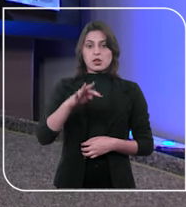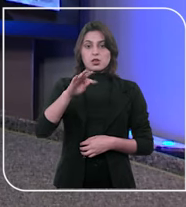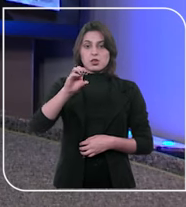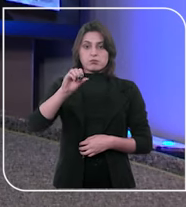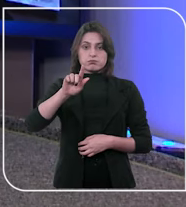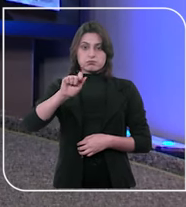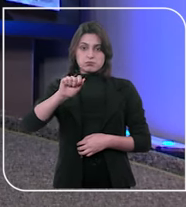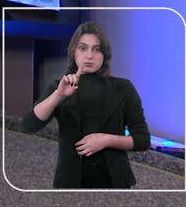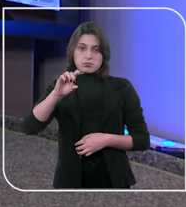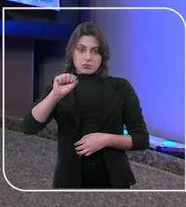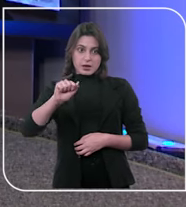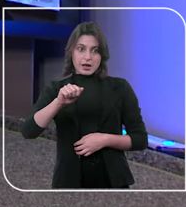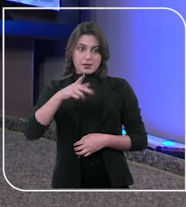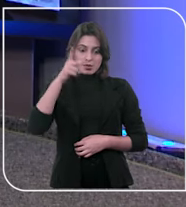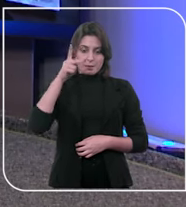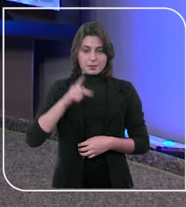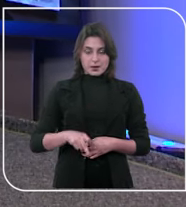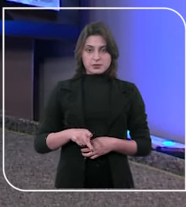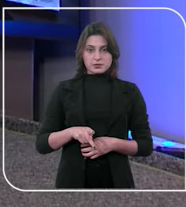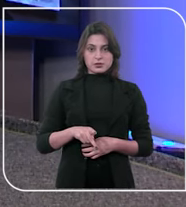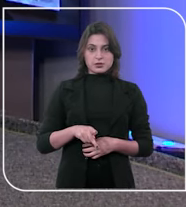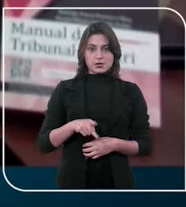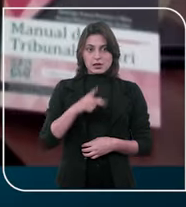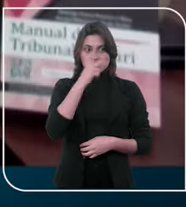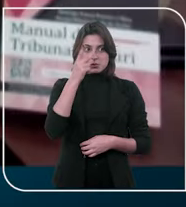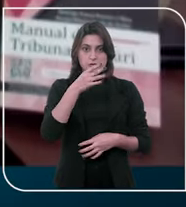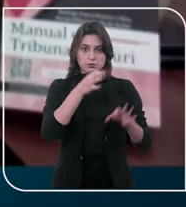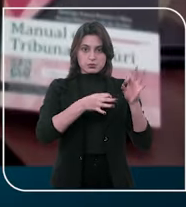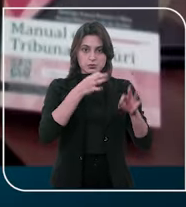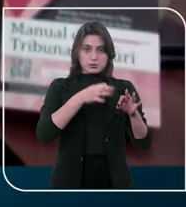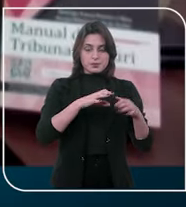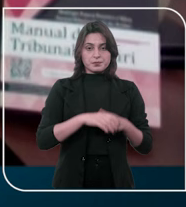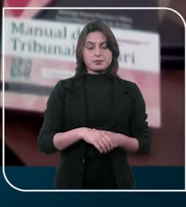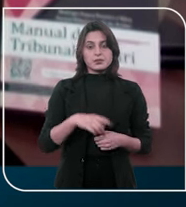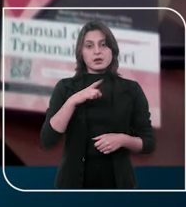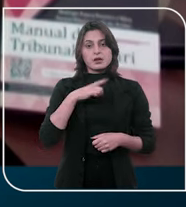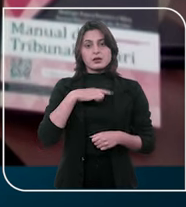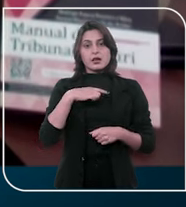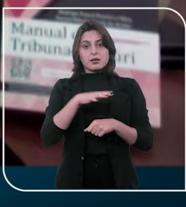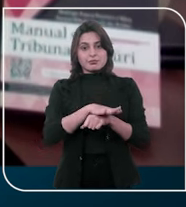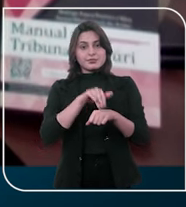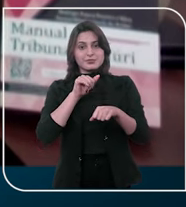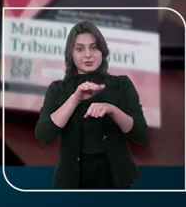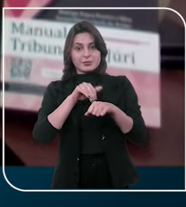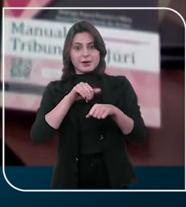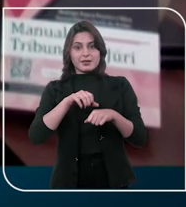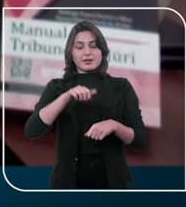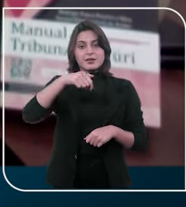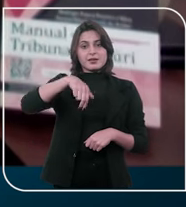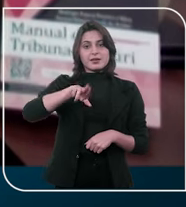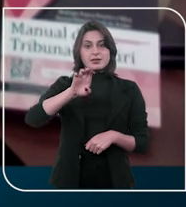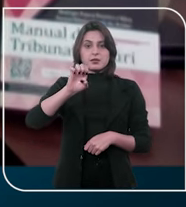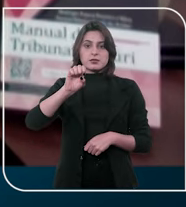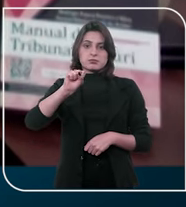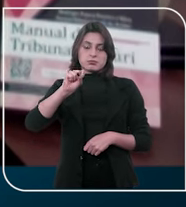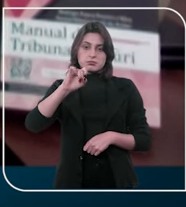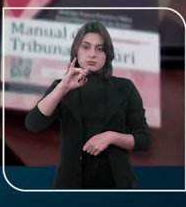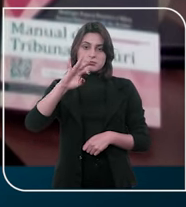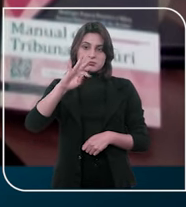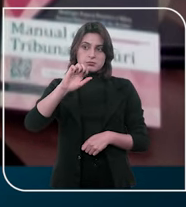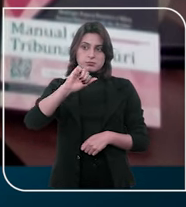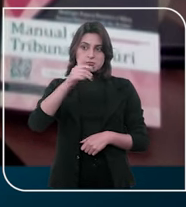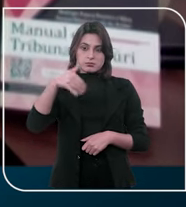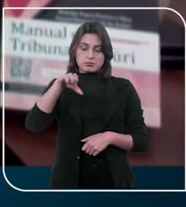falar um pouco aí sobre essa fase da chamada quesitação? Então, Fátima, a quesitação nada mais é do que a forma que